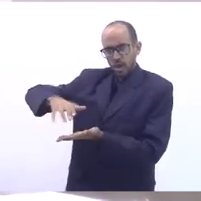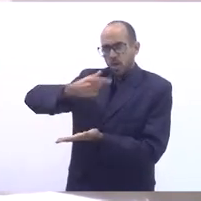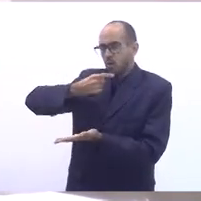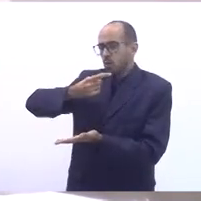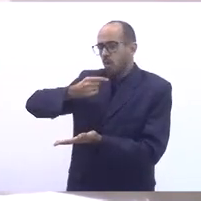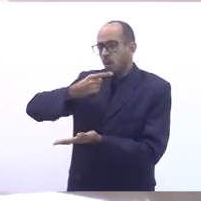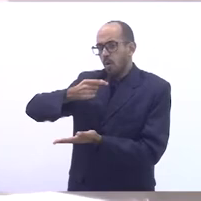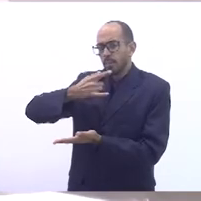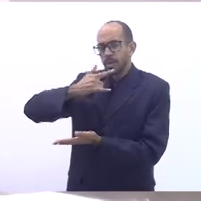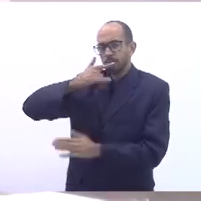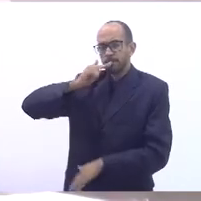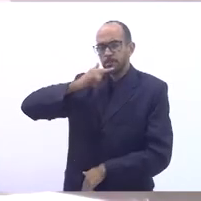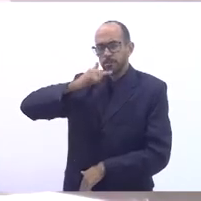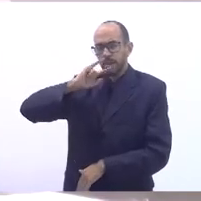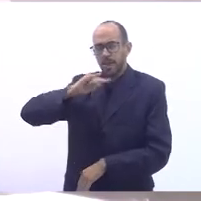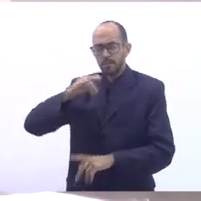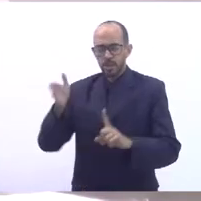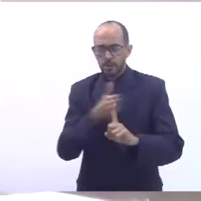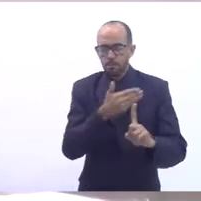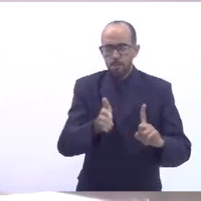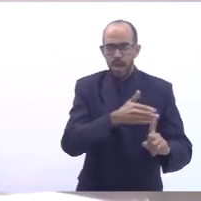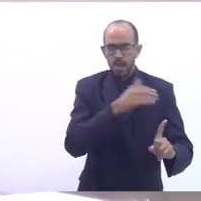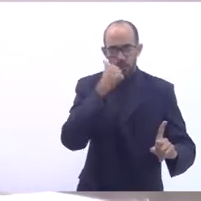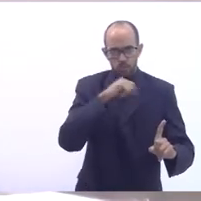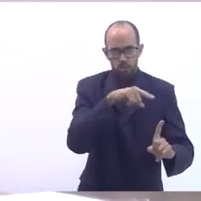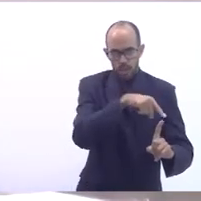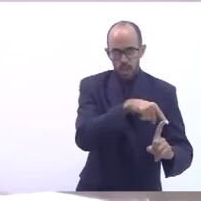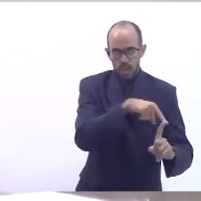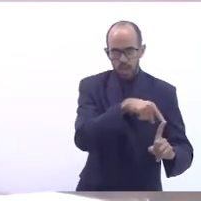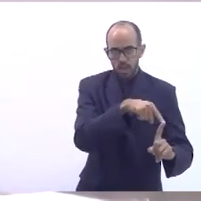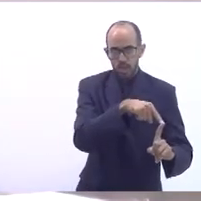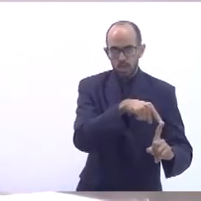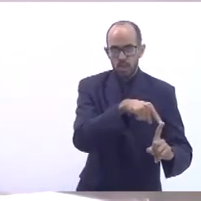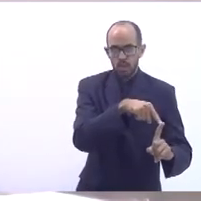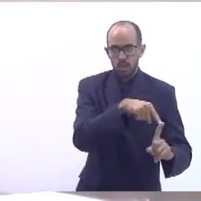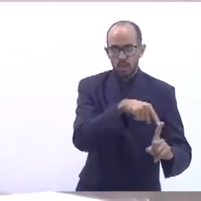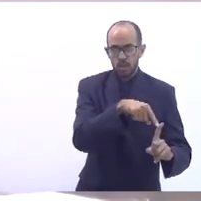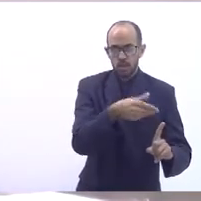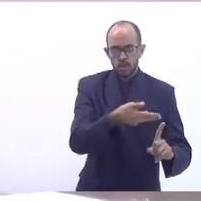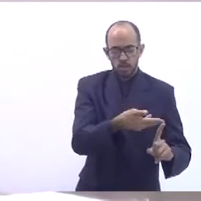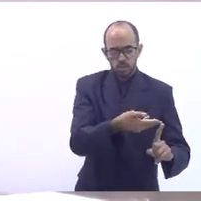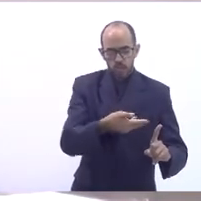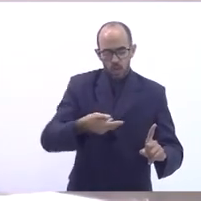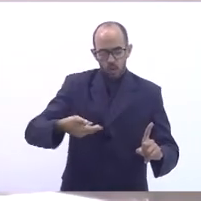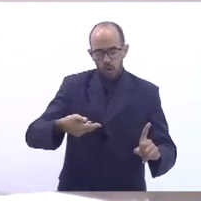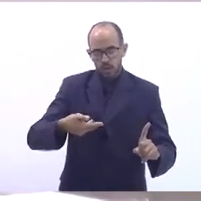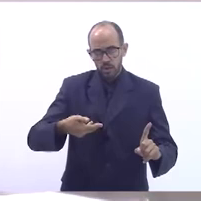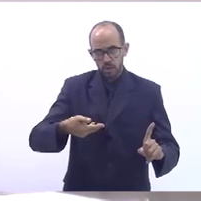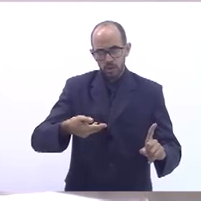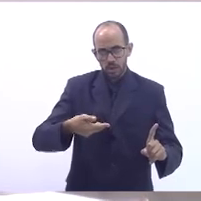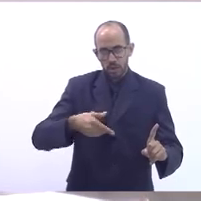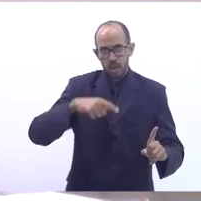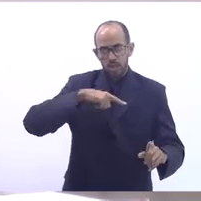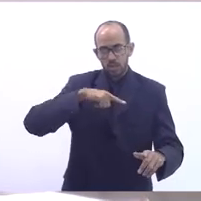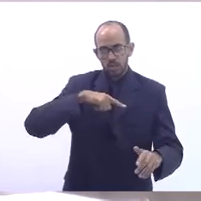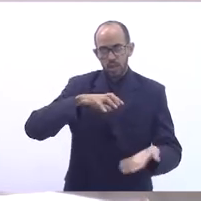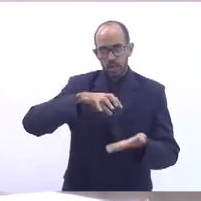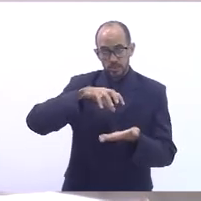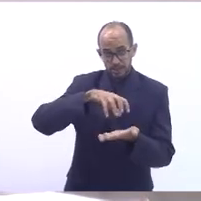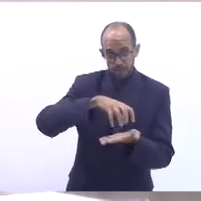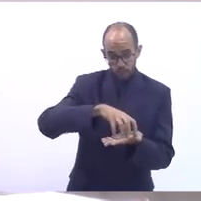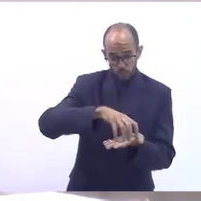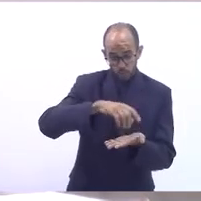que ficou desempregado o filho que é isso outro que a tia o outro quer discriminar no meio disso tem setores ultraconservadores